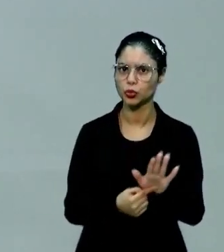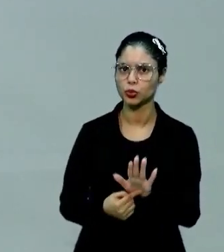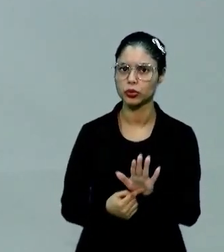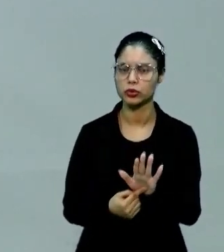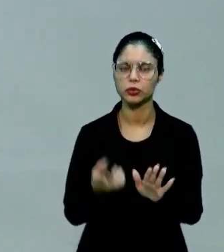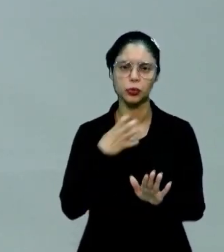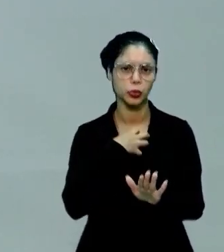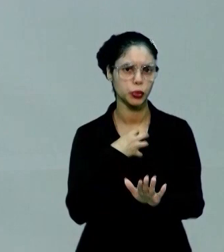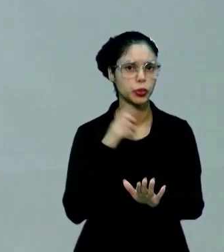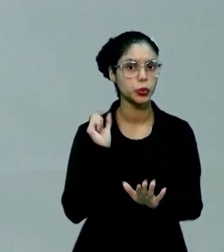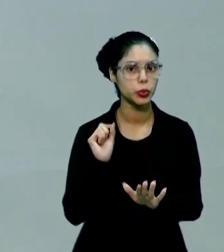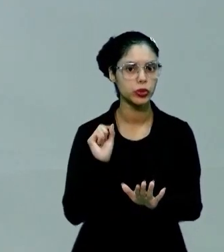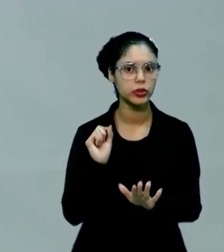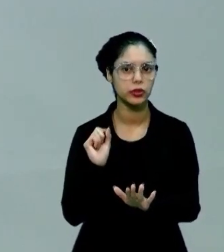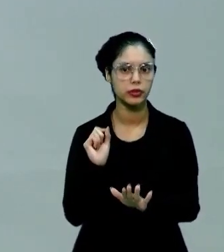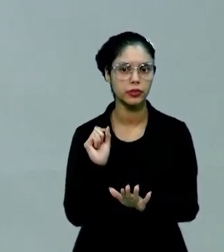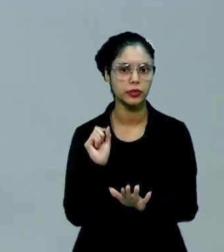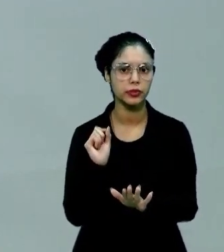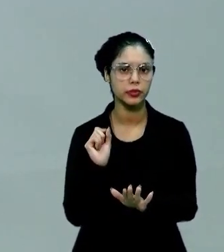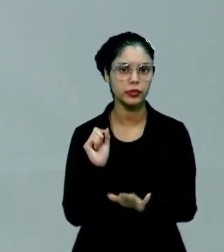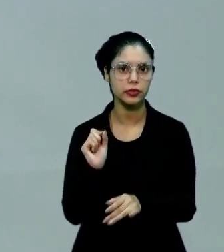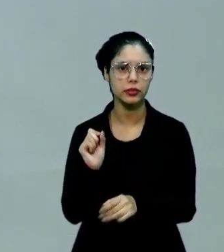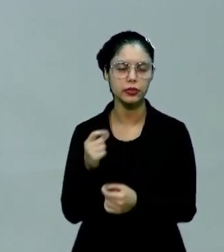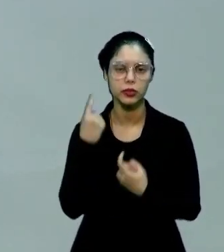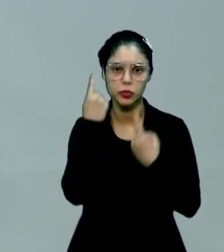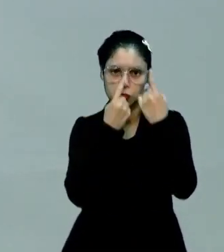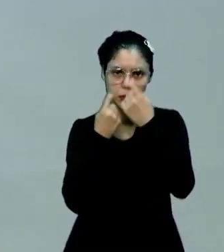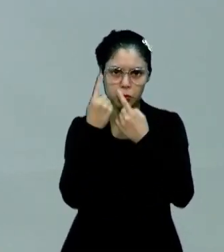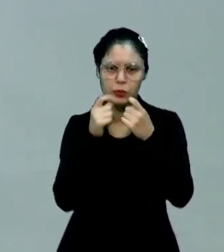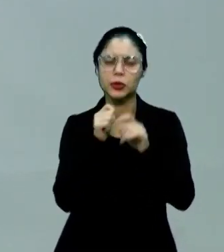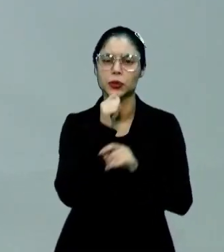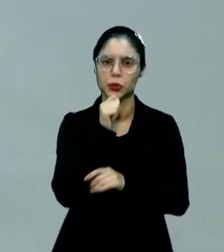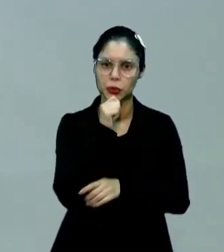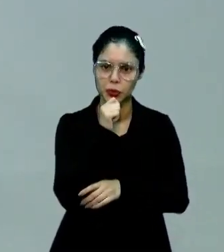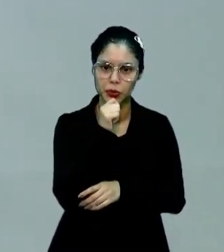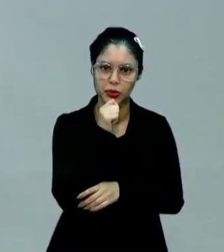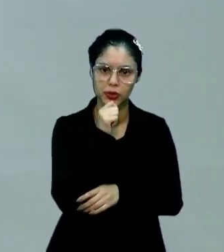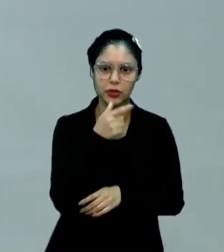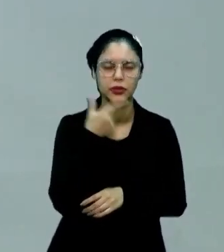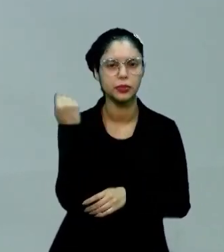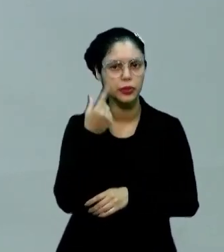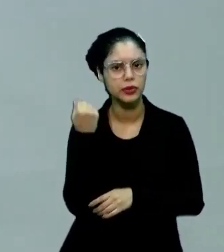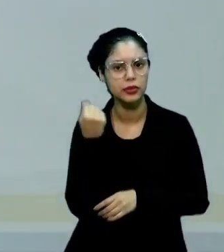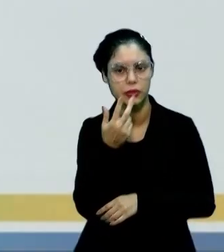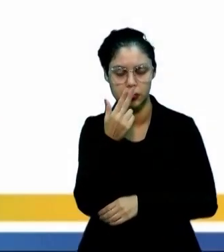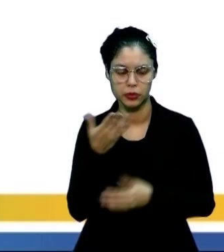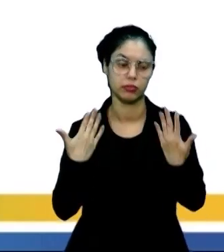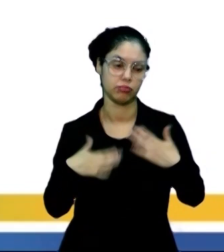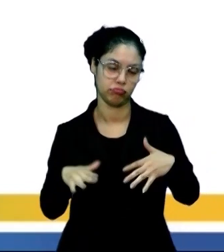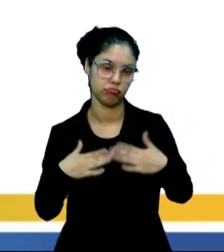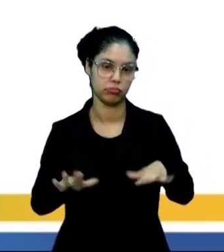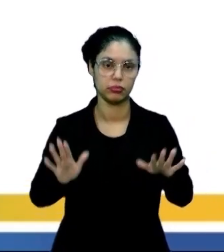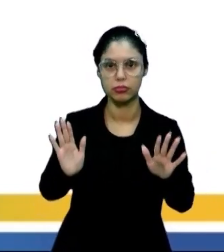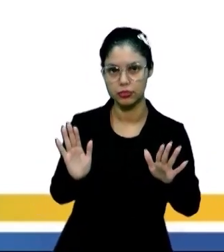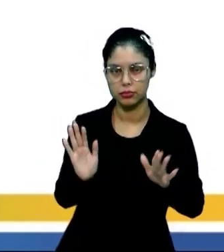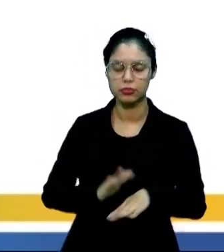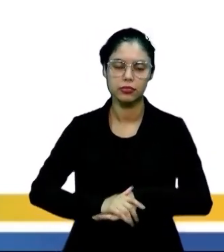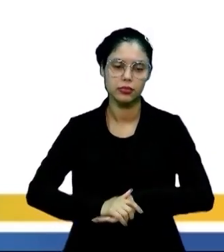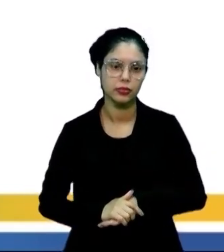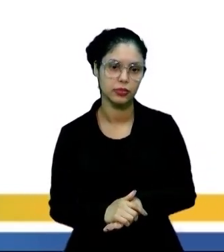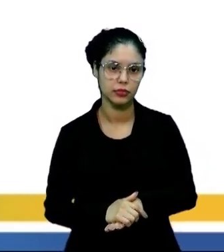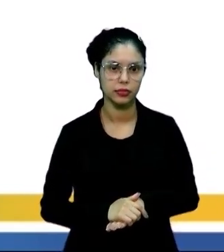esse sentimento pelo semblante dele. Nesse caso ali, o Garfield, ele parece tranquilo, ok? Ele